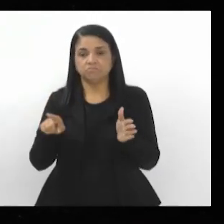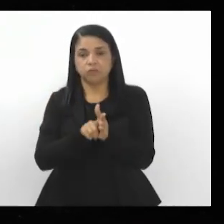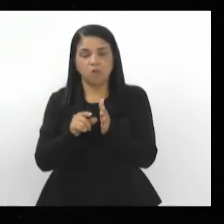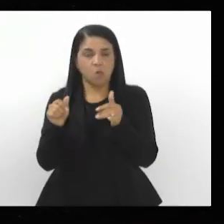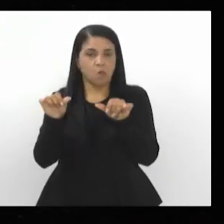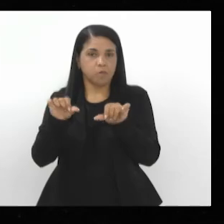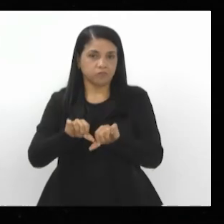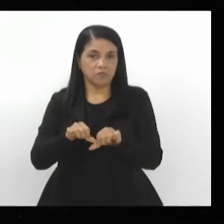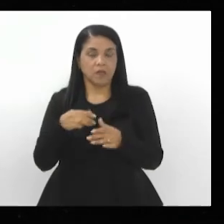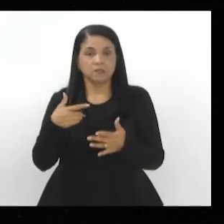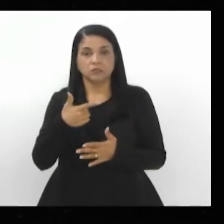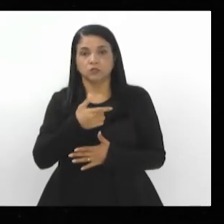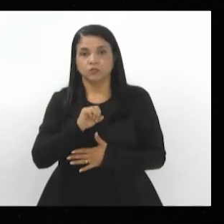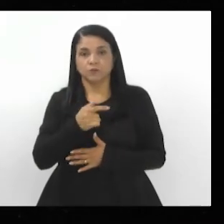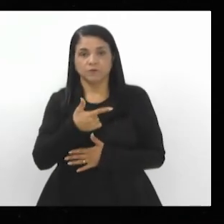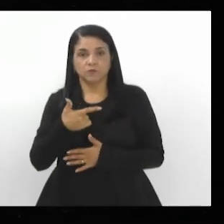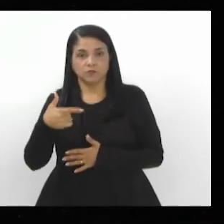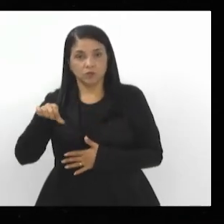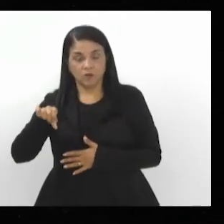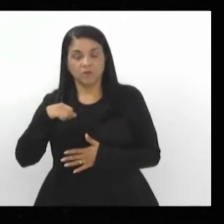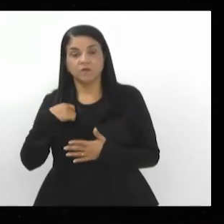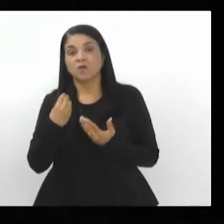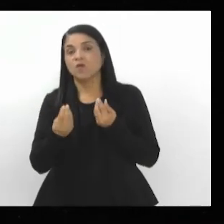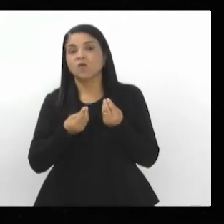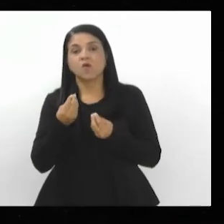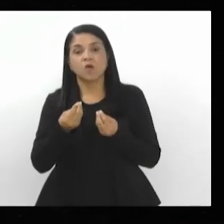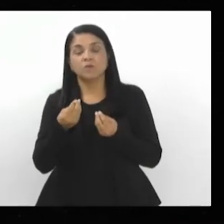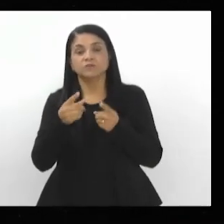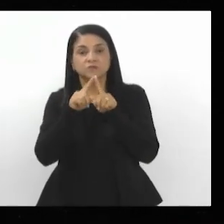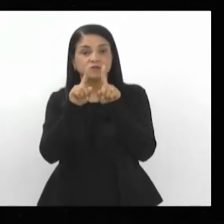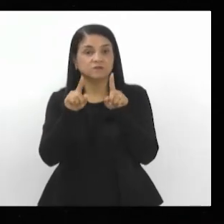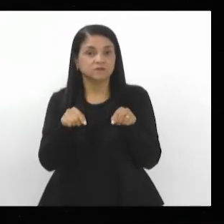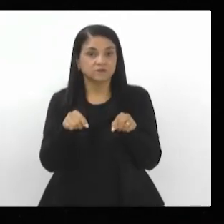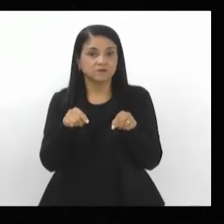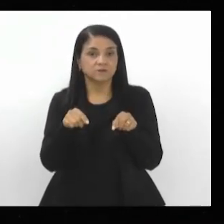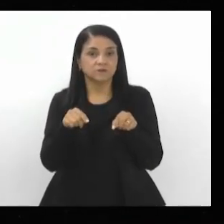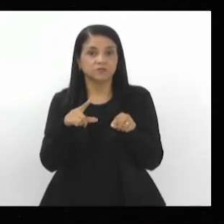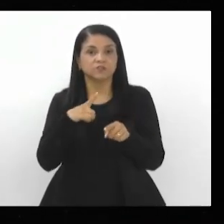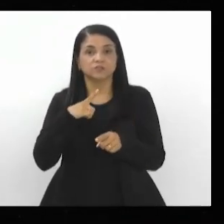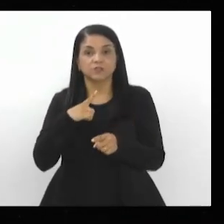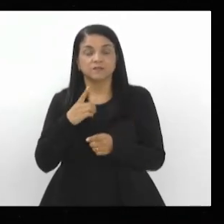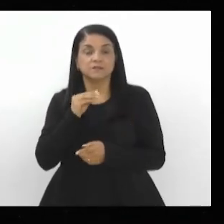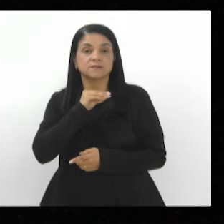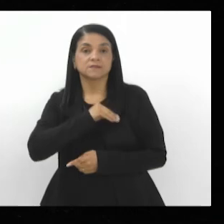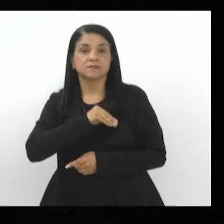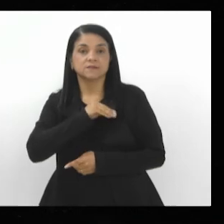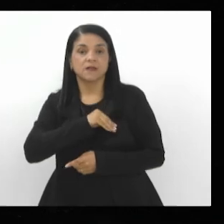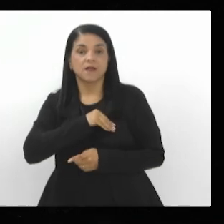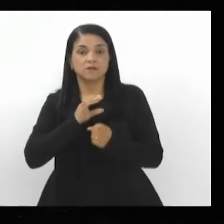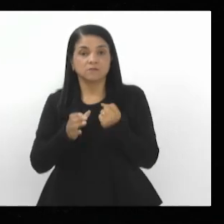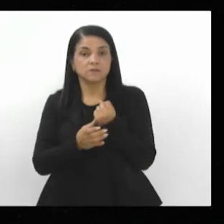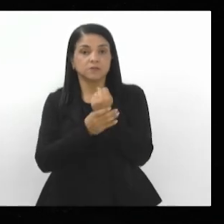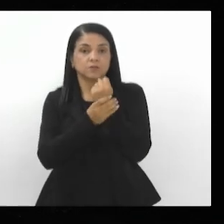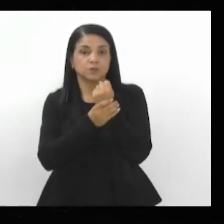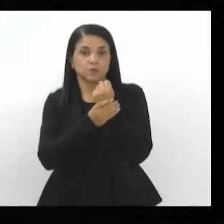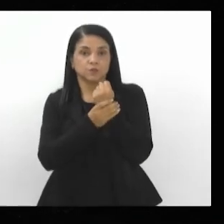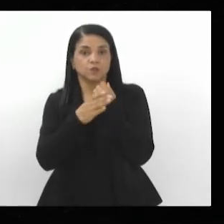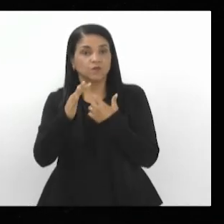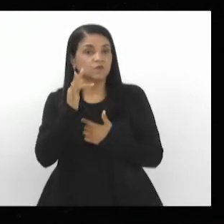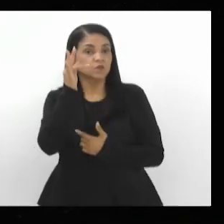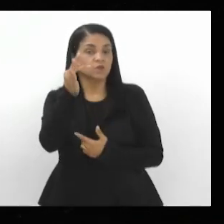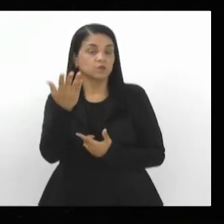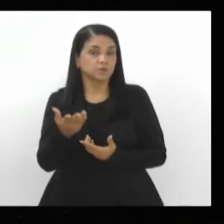que não podemos calar é: como esses servidores terão seus salários assegurados no